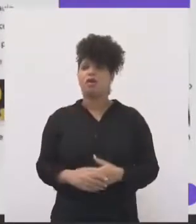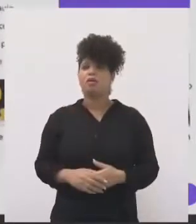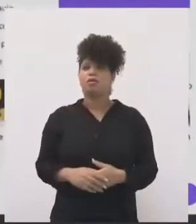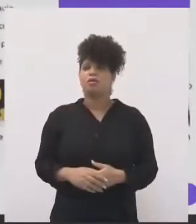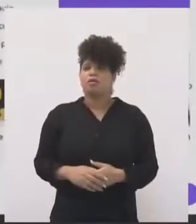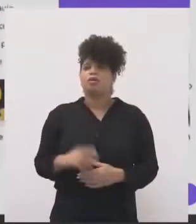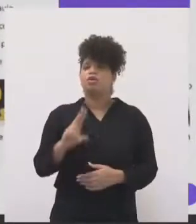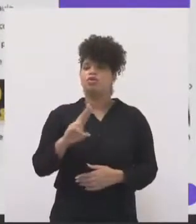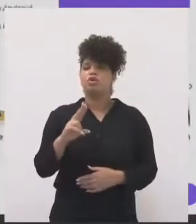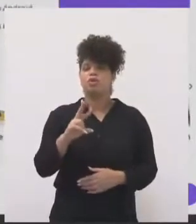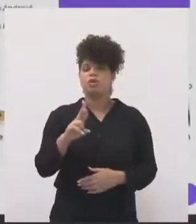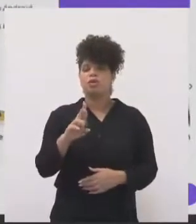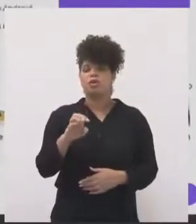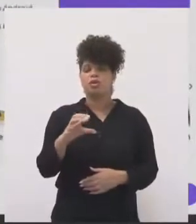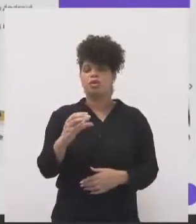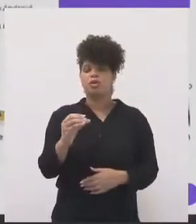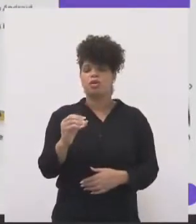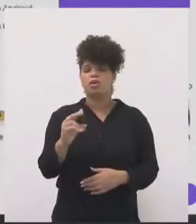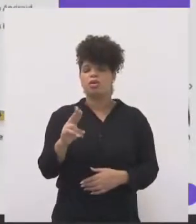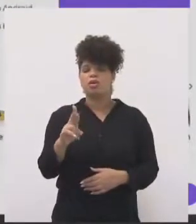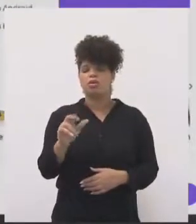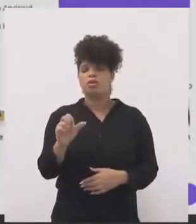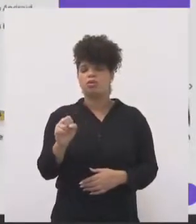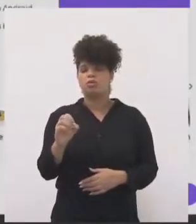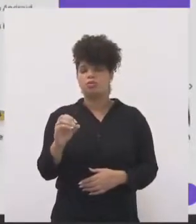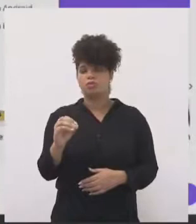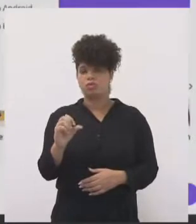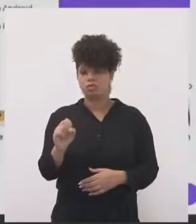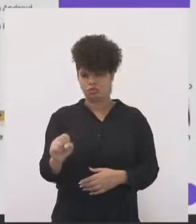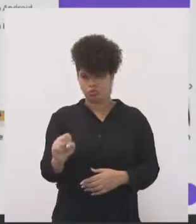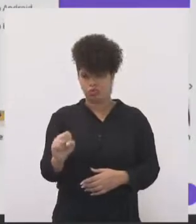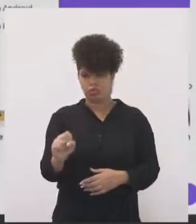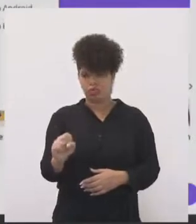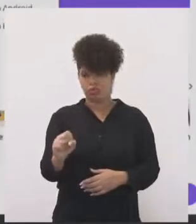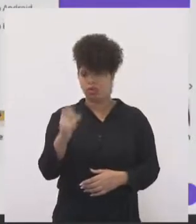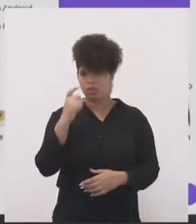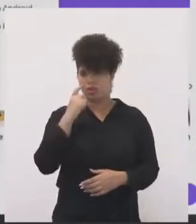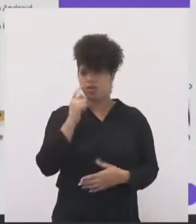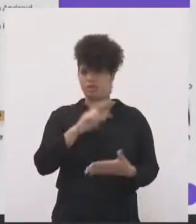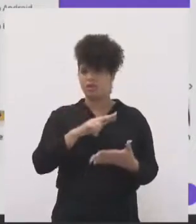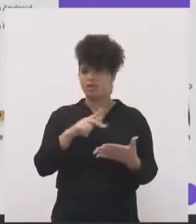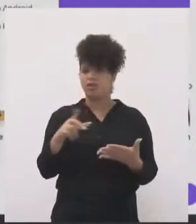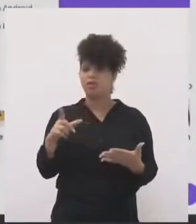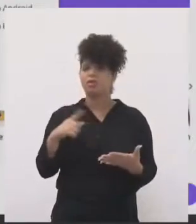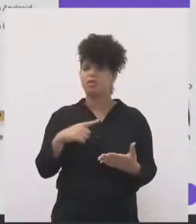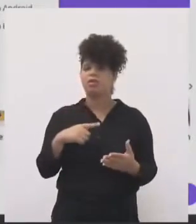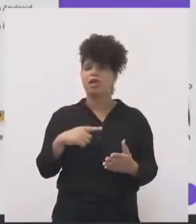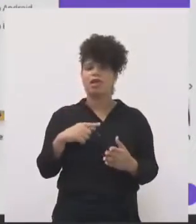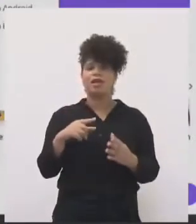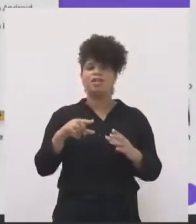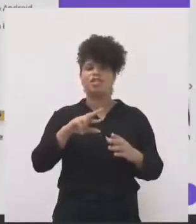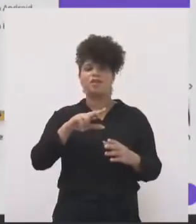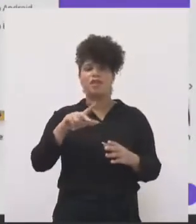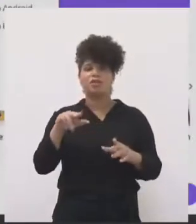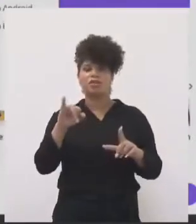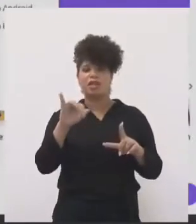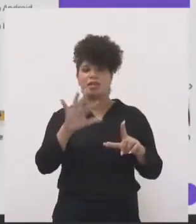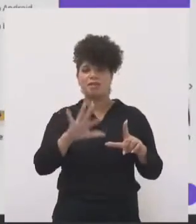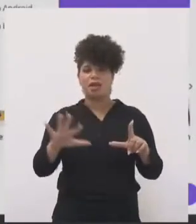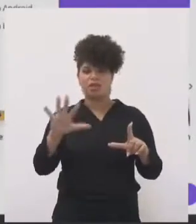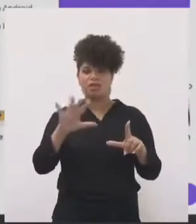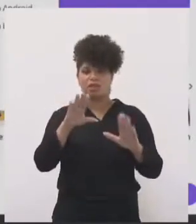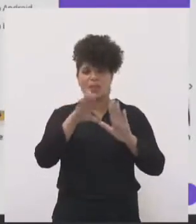aba chamada recursos. Na aba de recursos, a gente encontra a biblioteca de imagens do Canva,